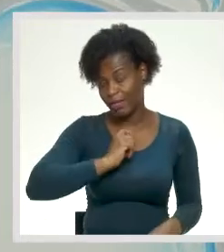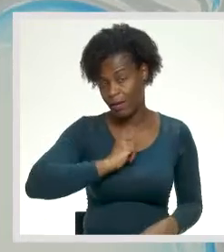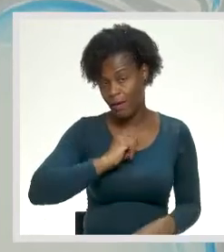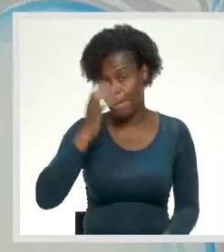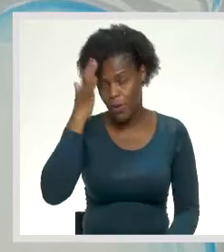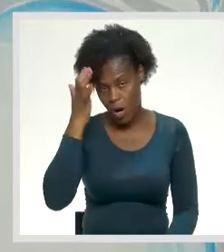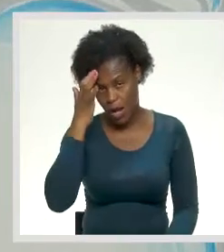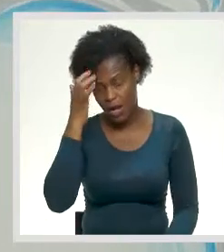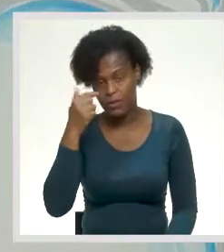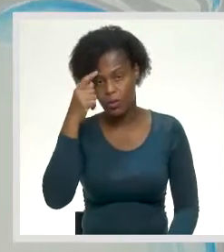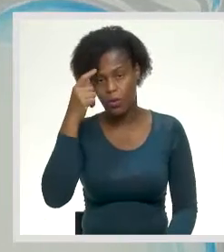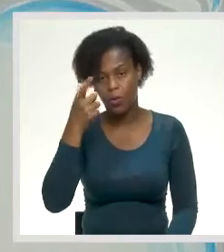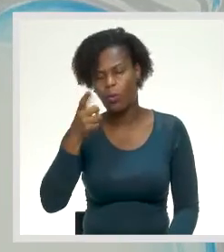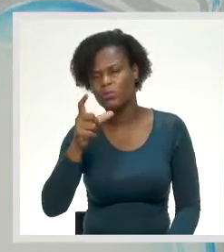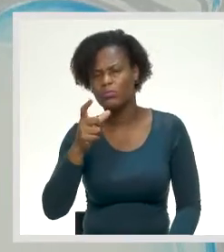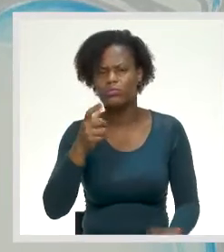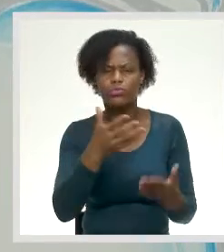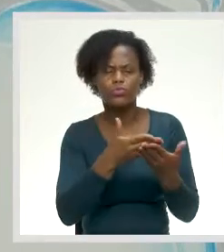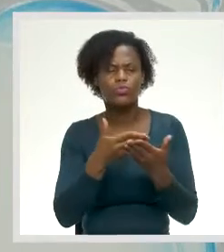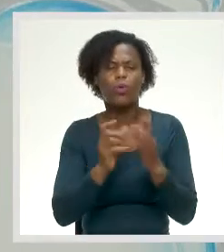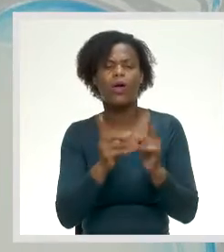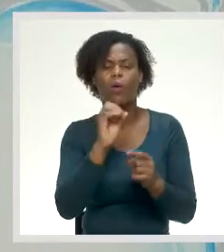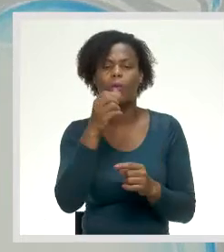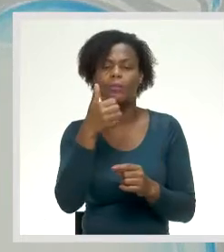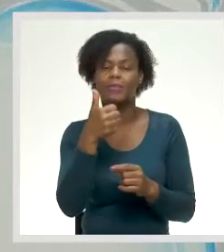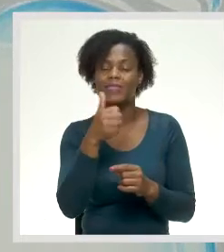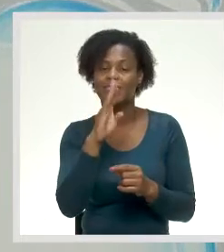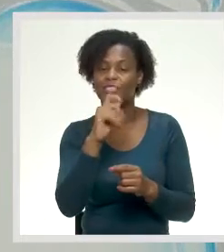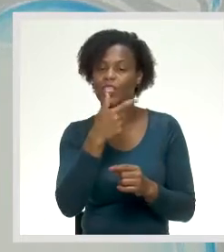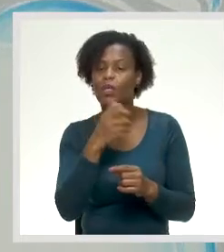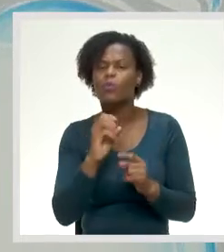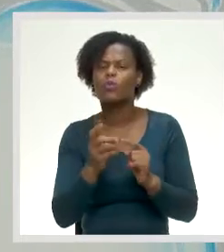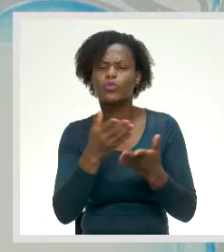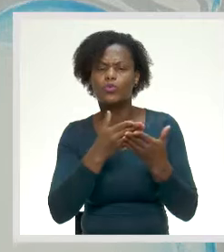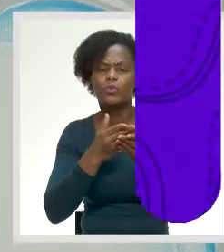e a moral têm como objeto de estudo a ação humana.